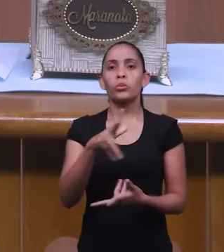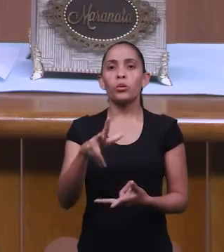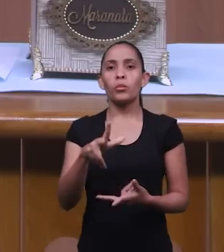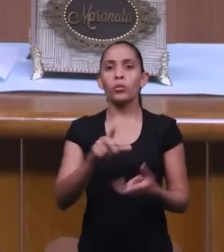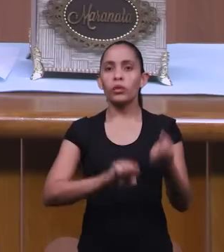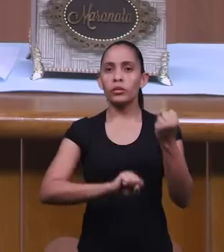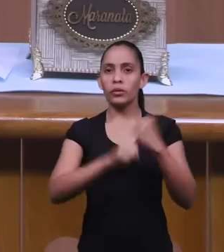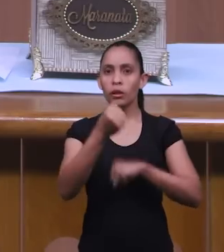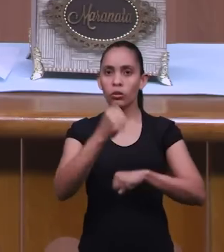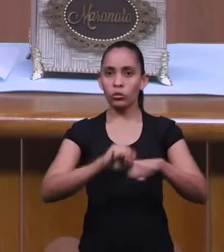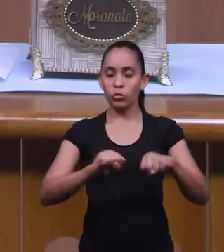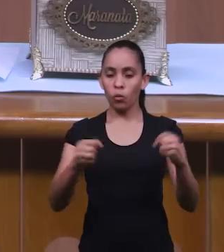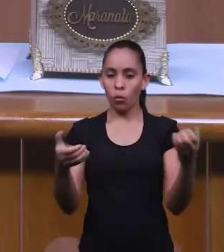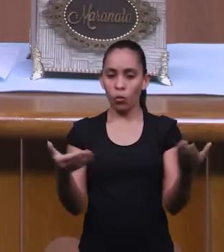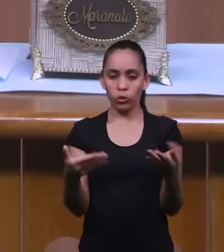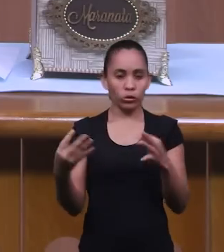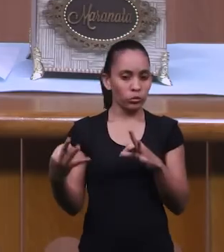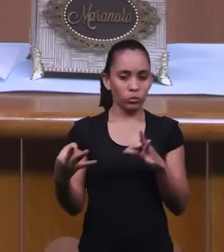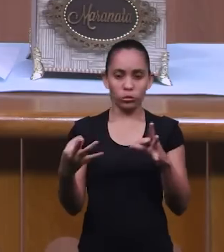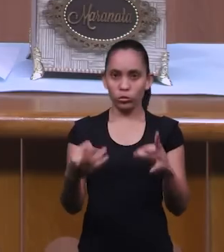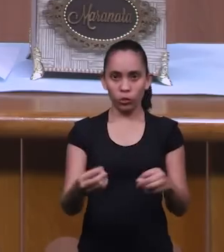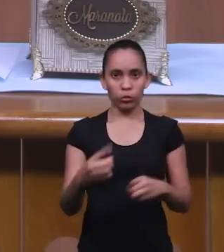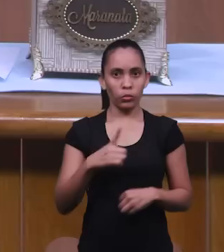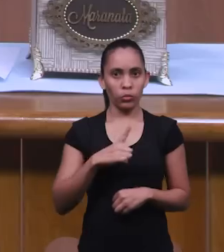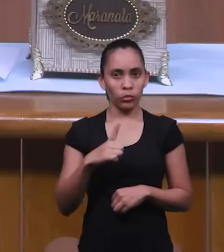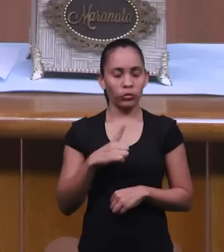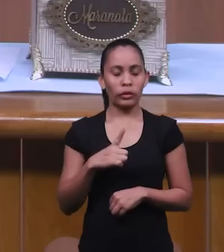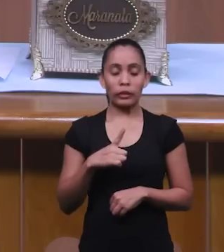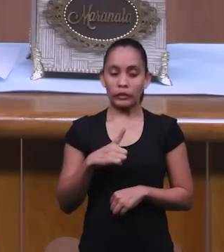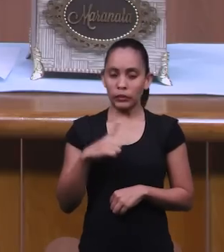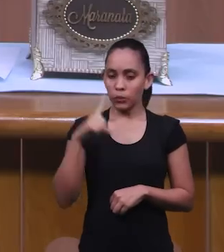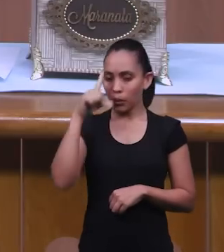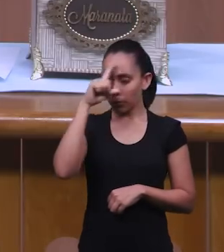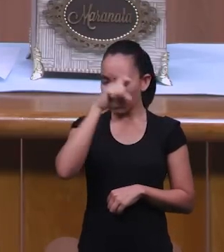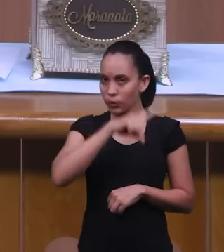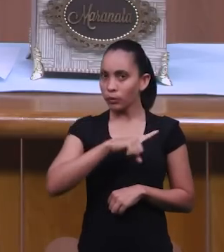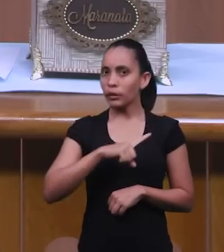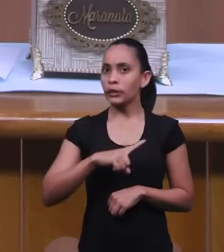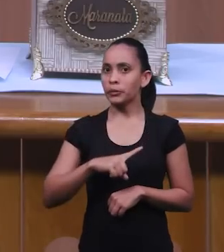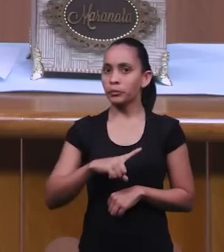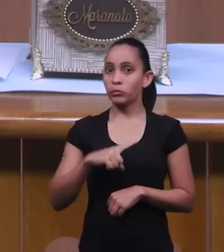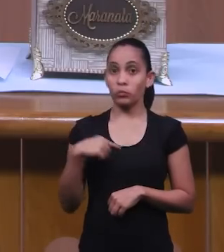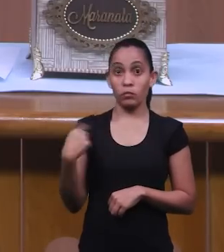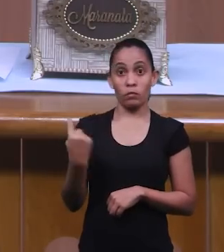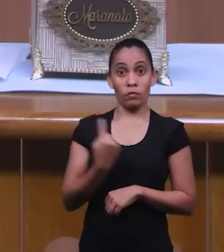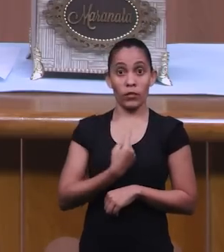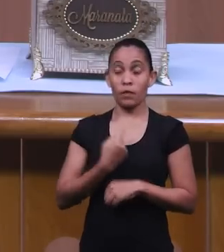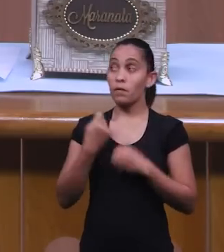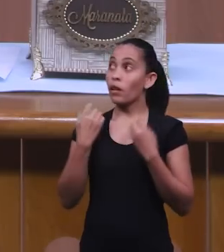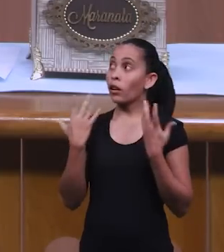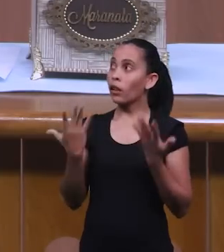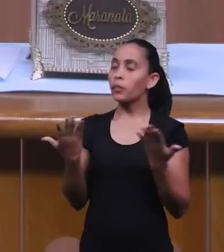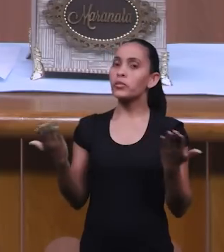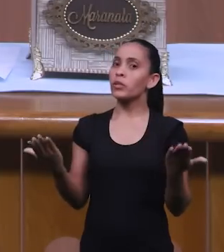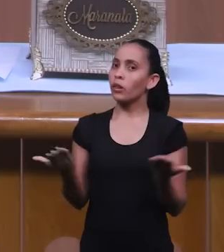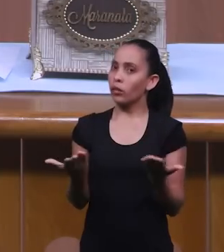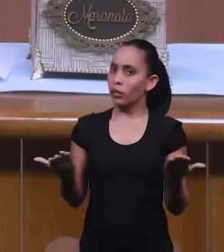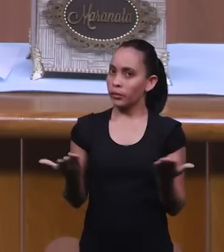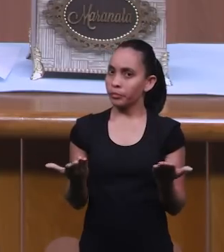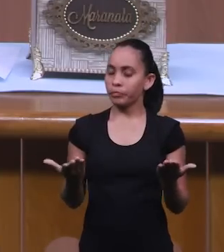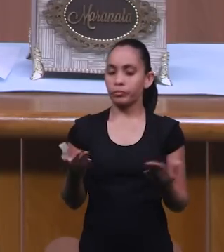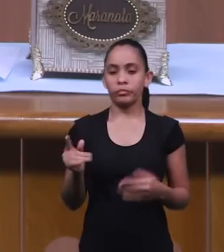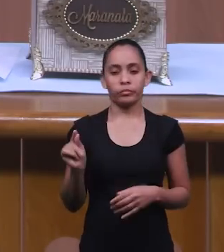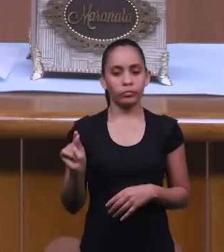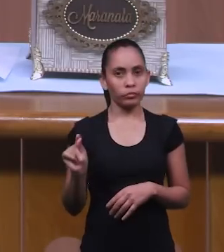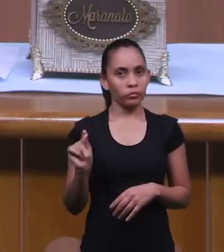de empregos. Hoje todo mundo passa por dificuldades. Então, o que nós falamos